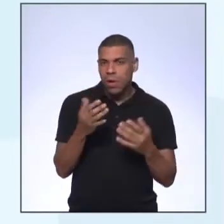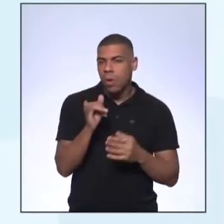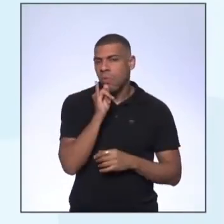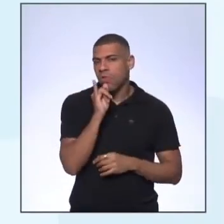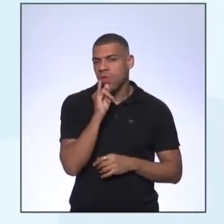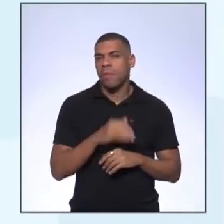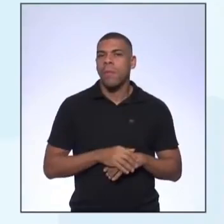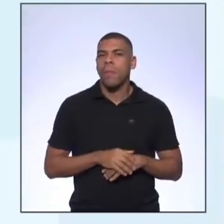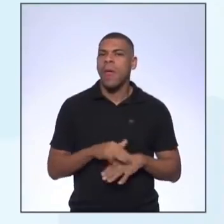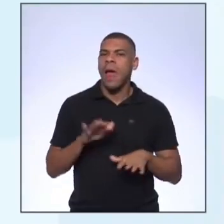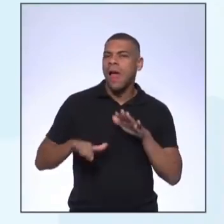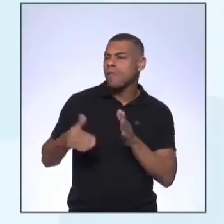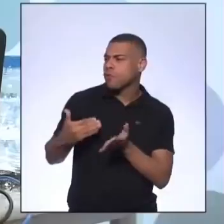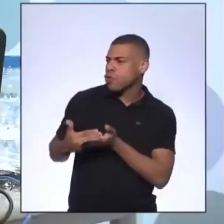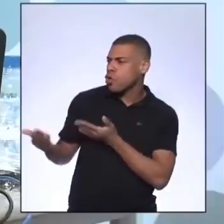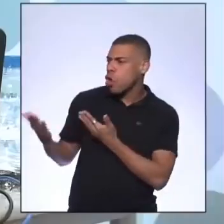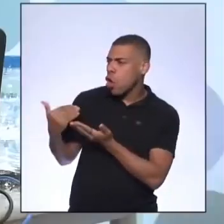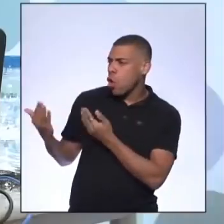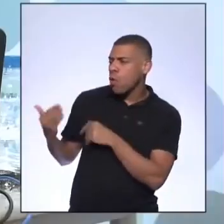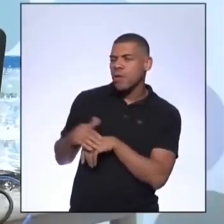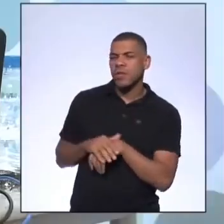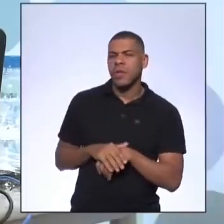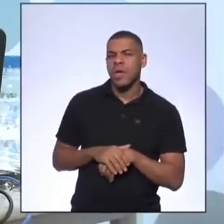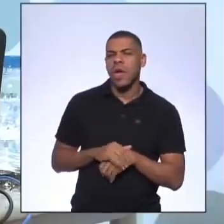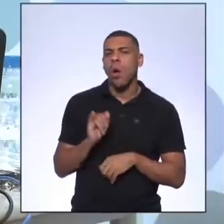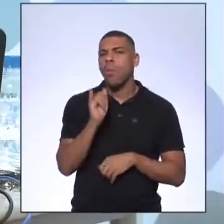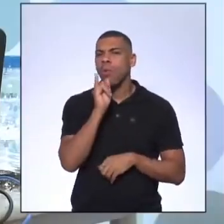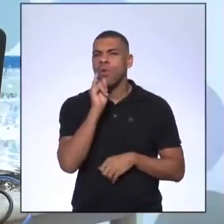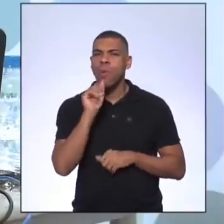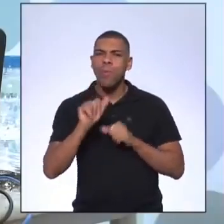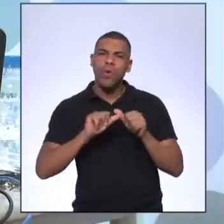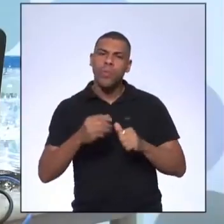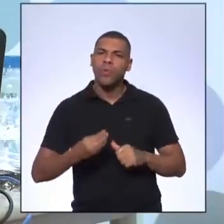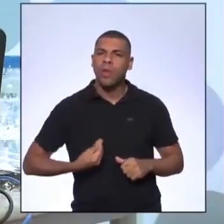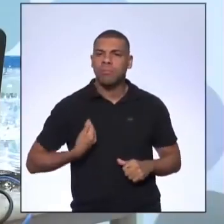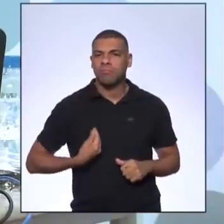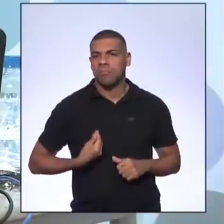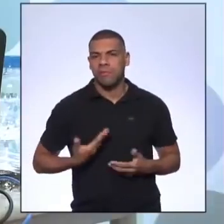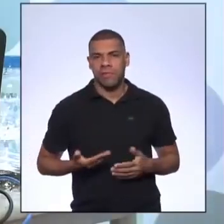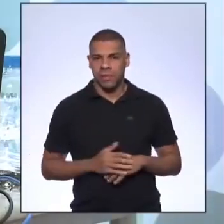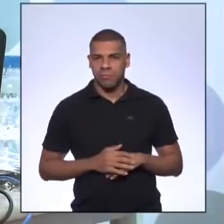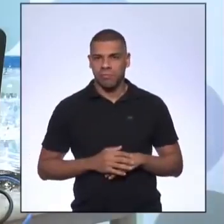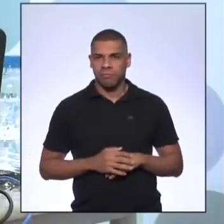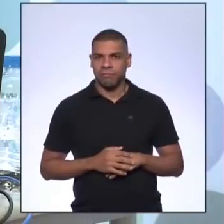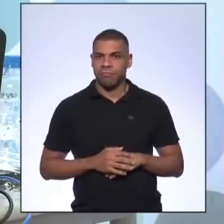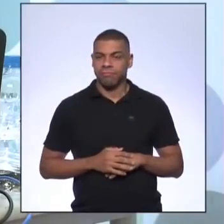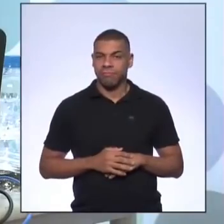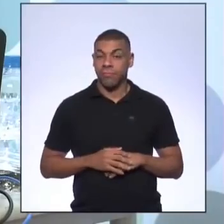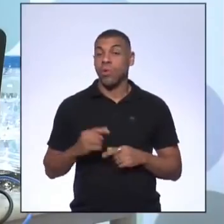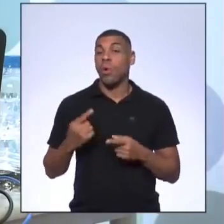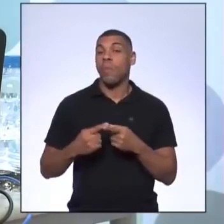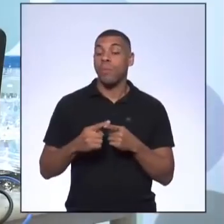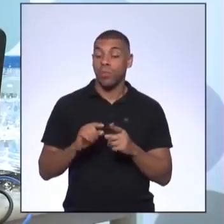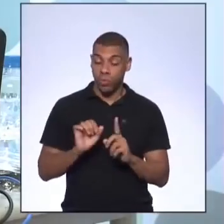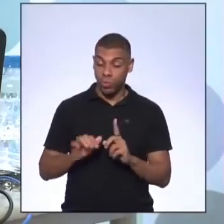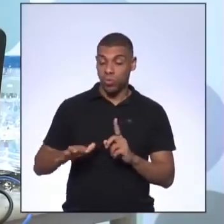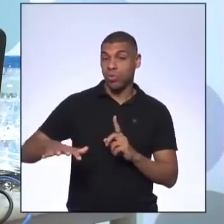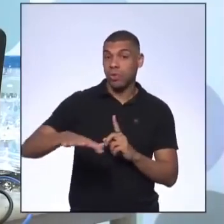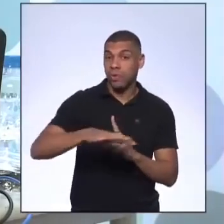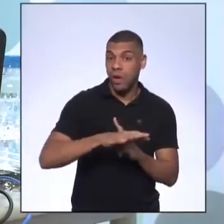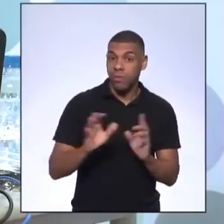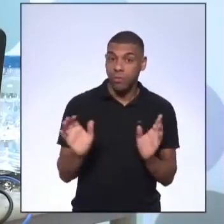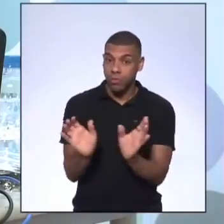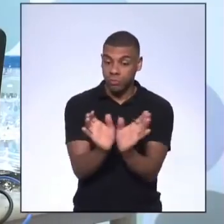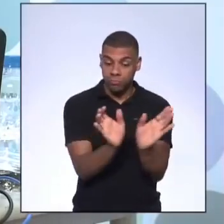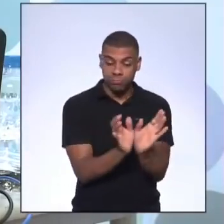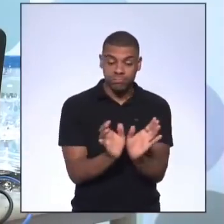questão, por isso que a gente começou falando, o que muda na minha vida, passando na minha vida, e depois a gente foi para o social, para o contexto